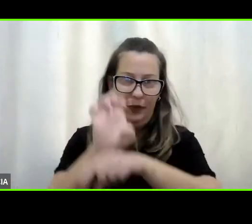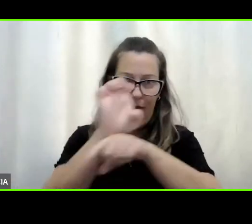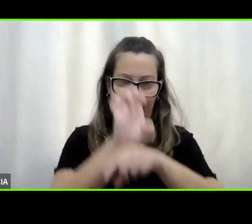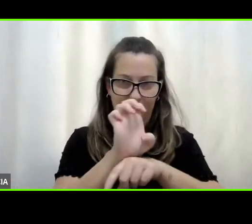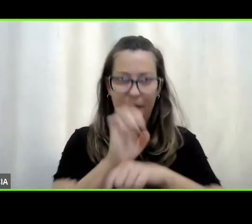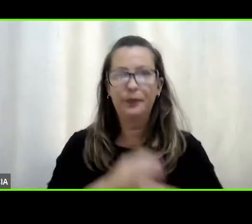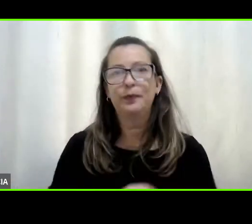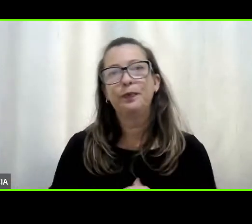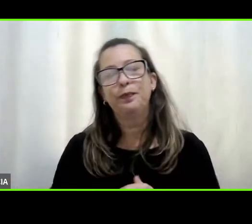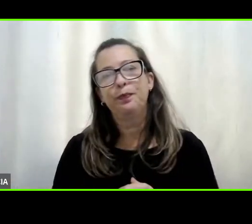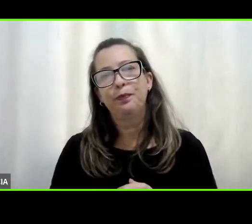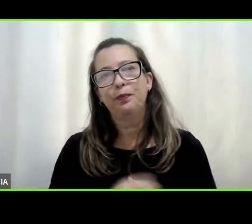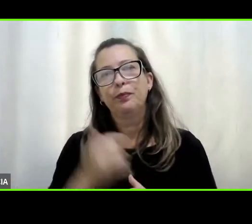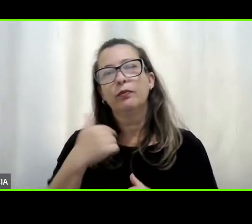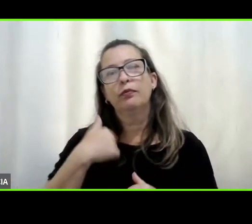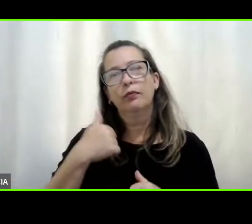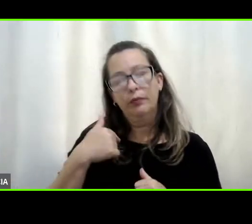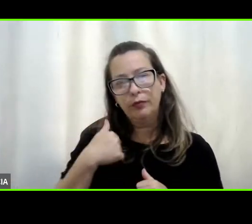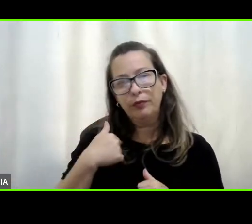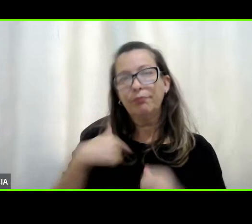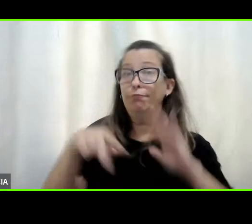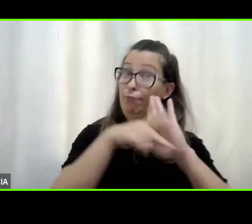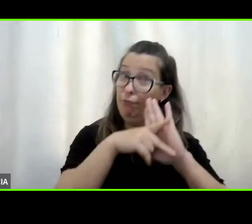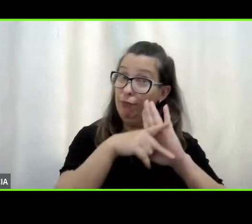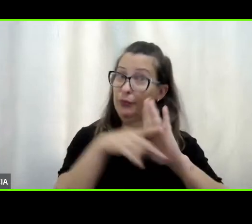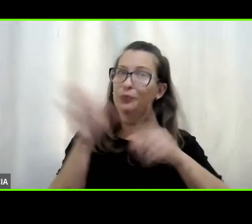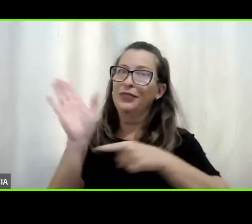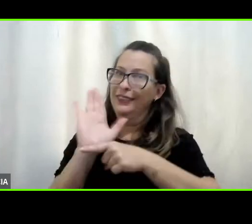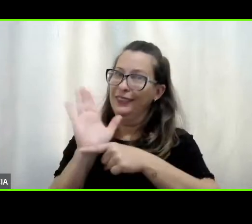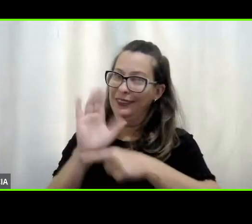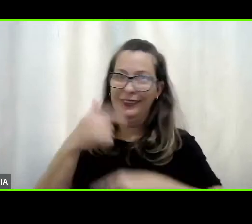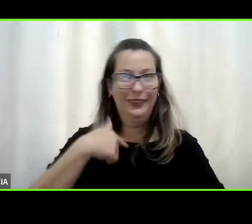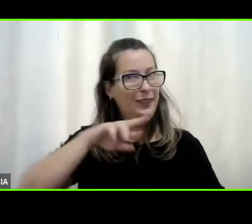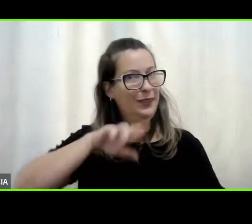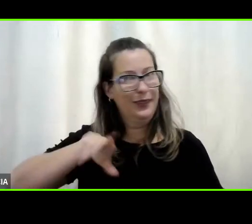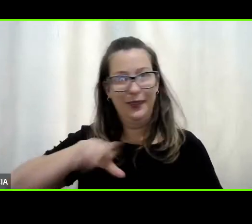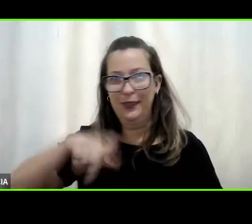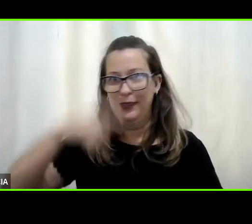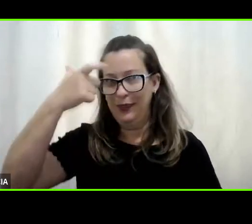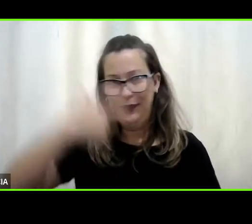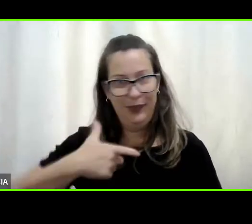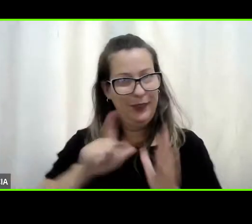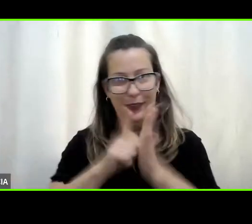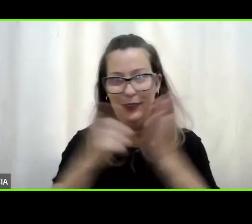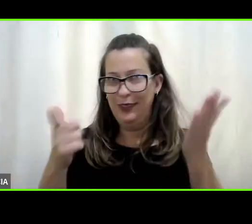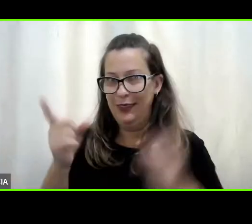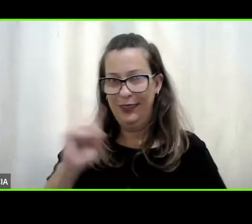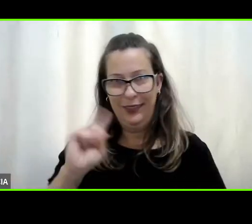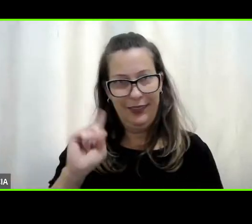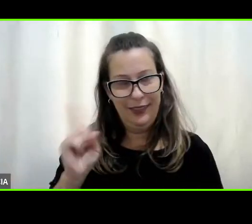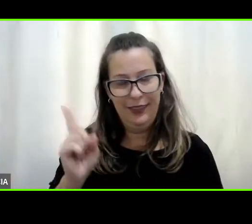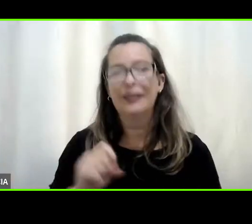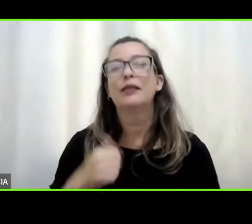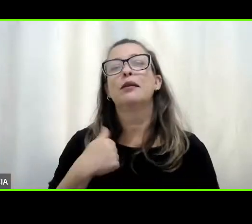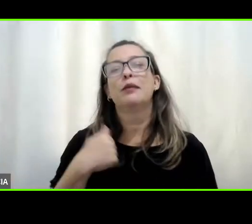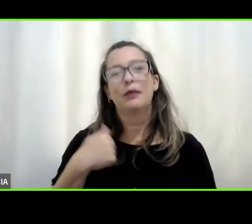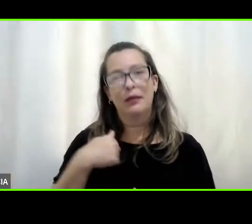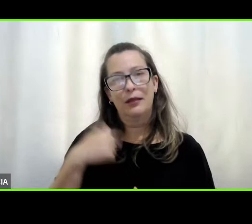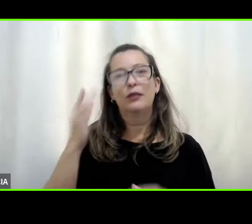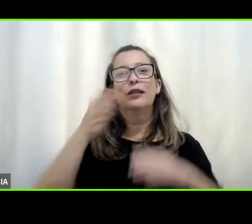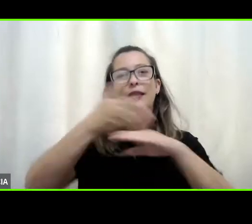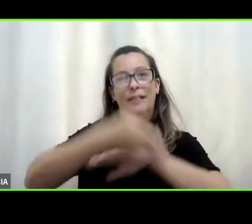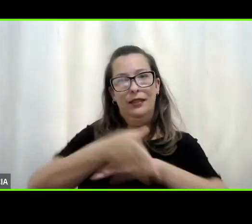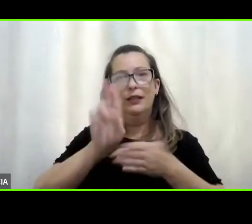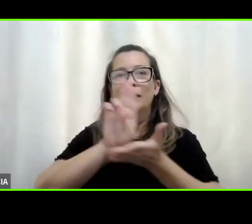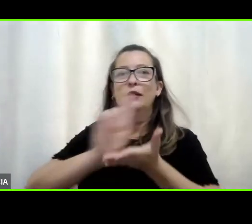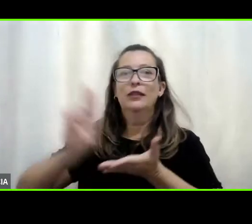Eu venho do cinema, não sou jornalista, então também peço essa licença. E tive a chance de entrar na Universidade Federal de